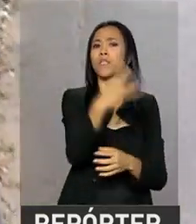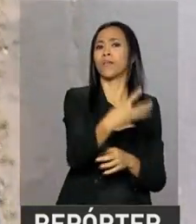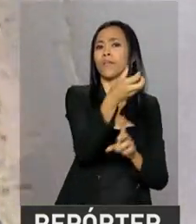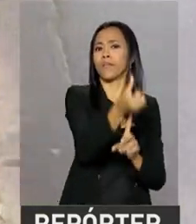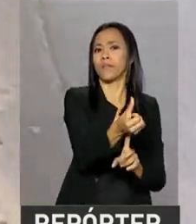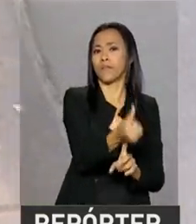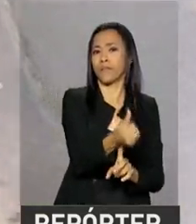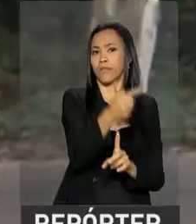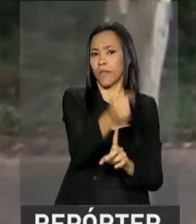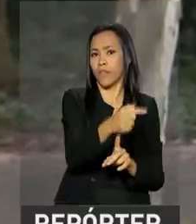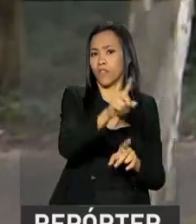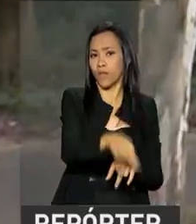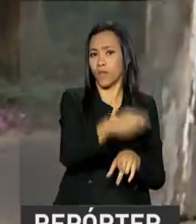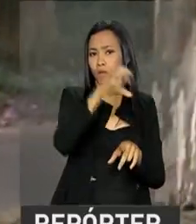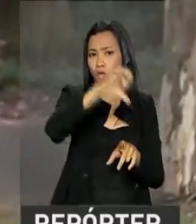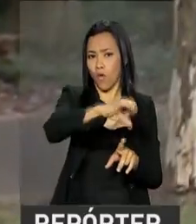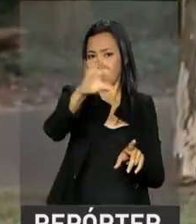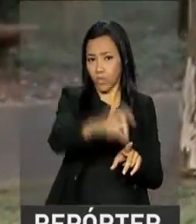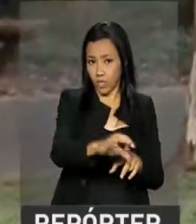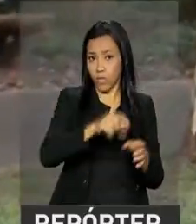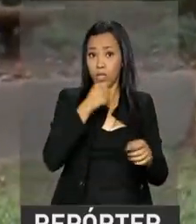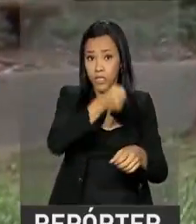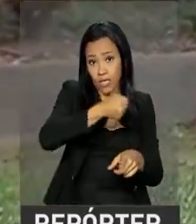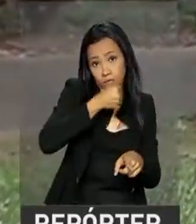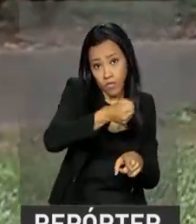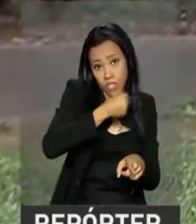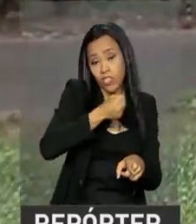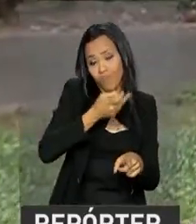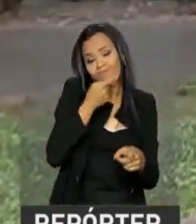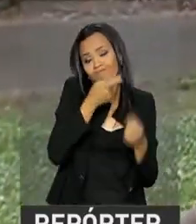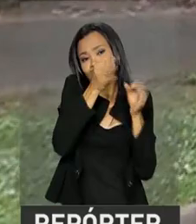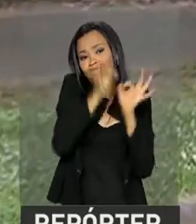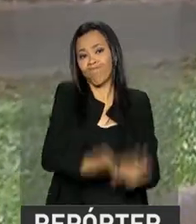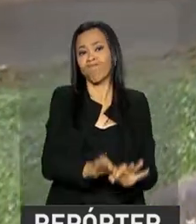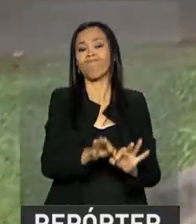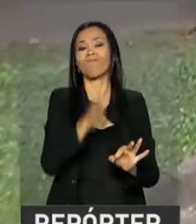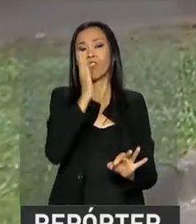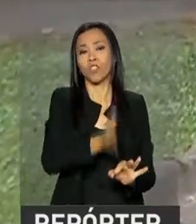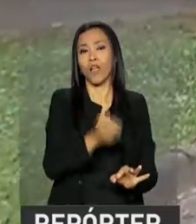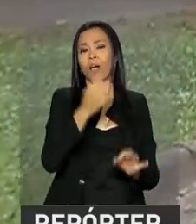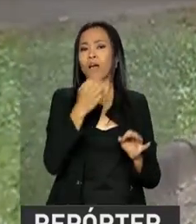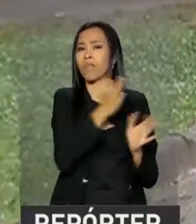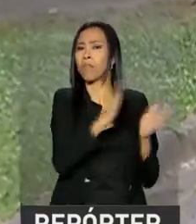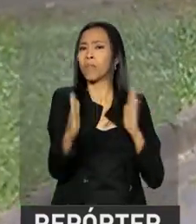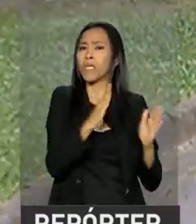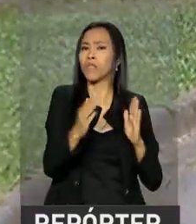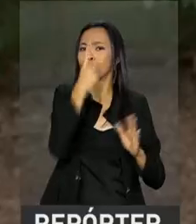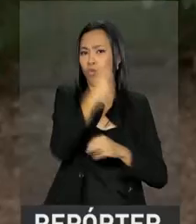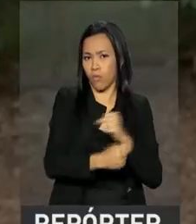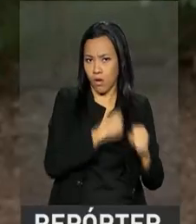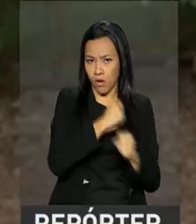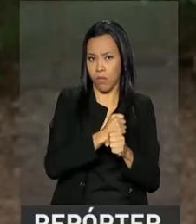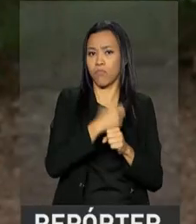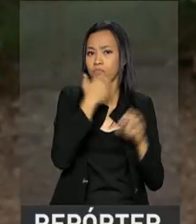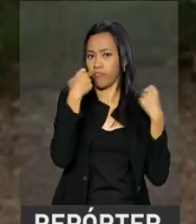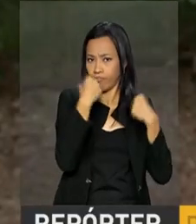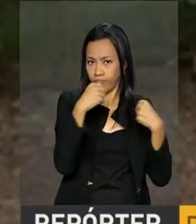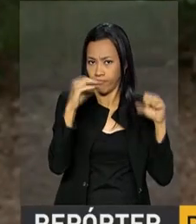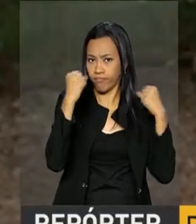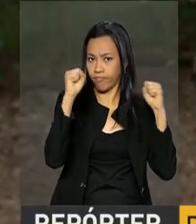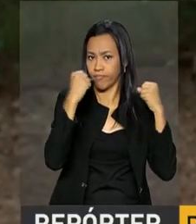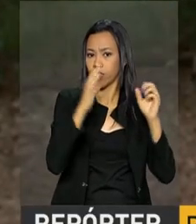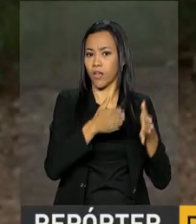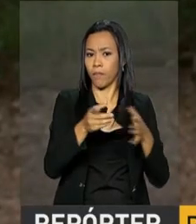37,9 por dos entrevistados afirmaram ter praticado algum exercício durante o período de um ano é bem